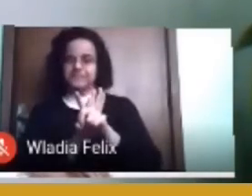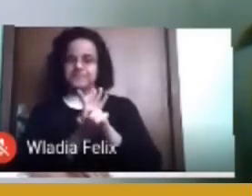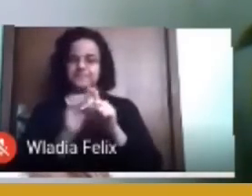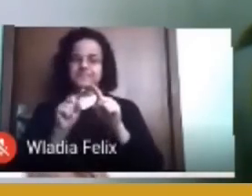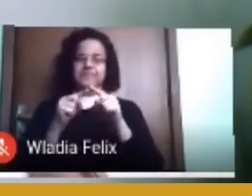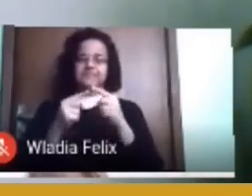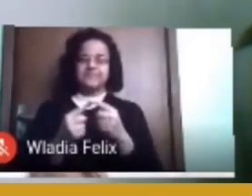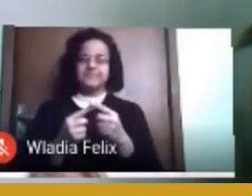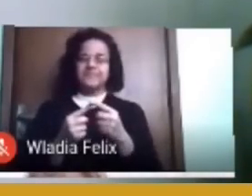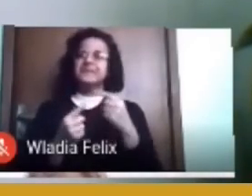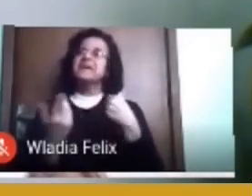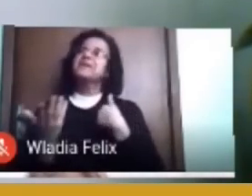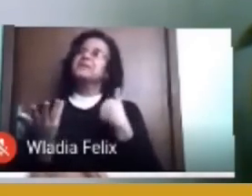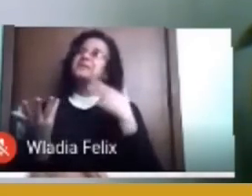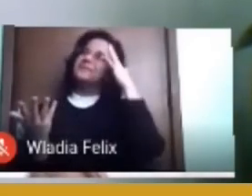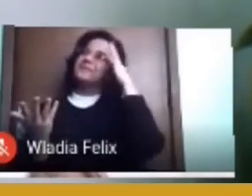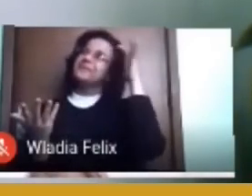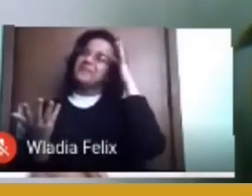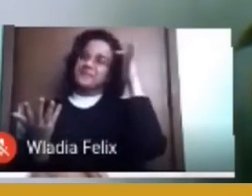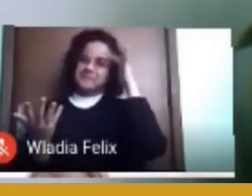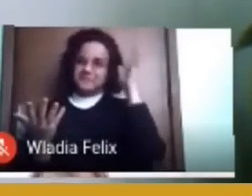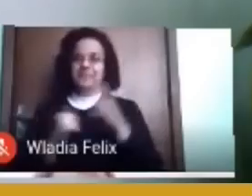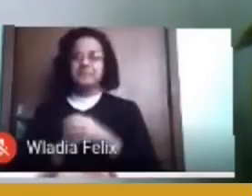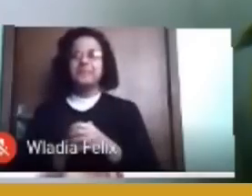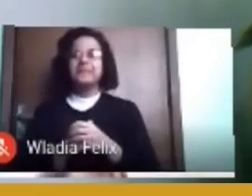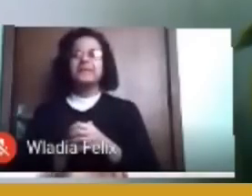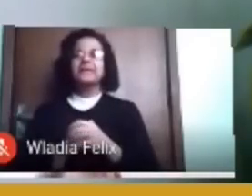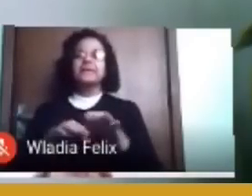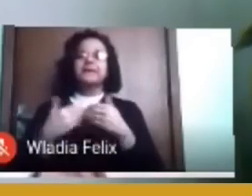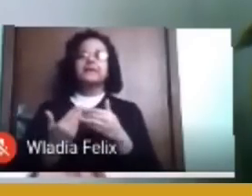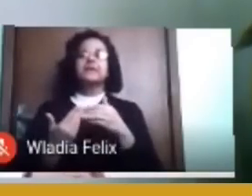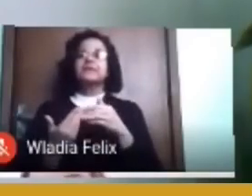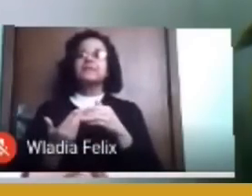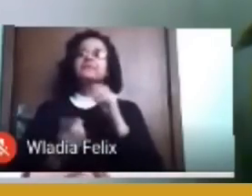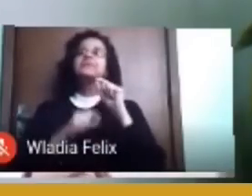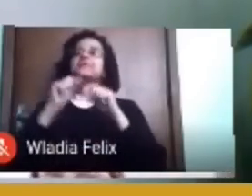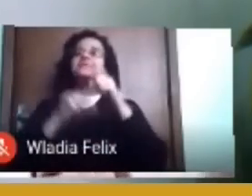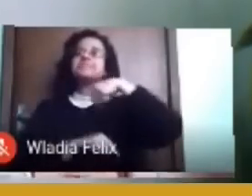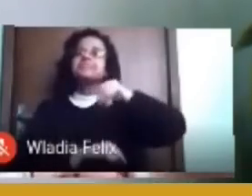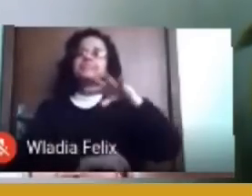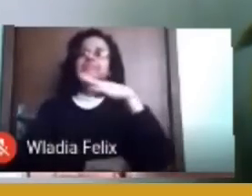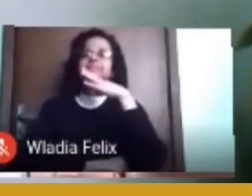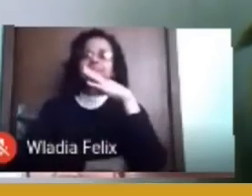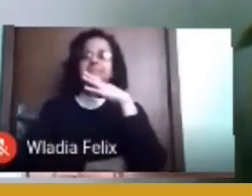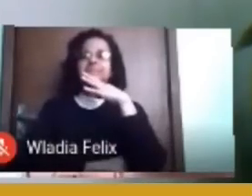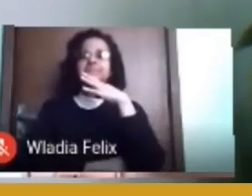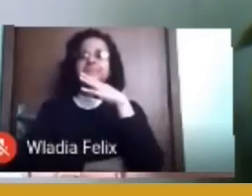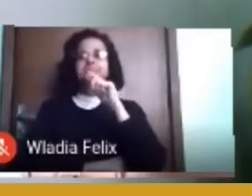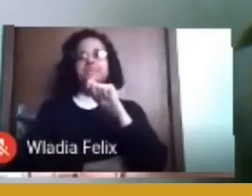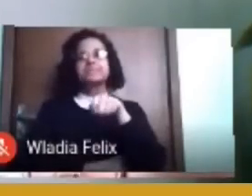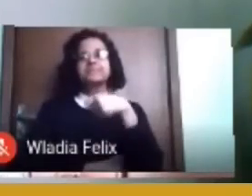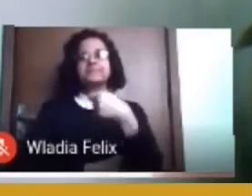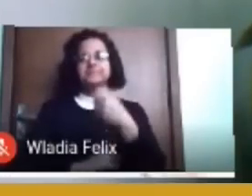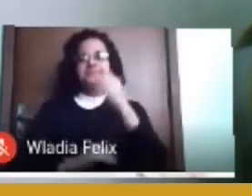de ouvi-lo, de ter essa sua participação, de nos orientar um pouco sobre toda essa